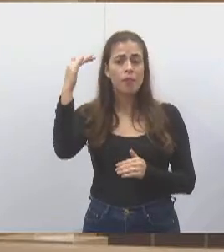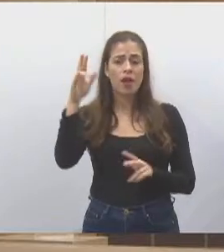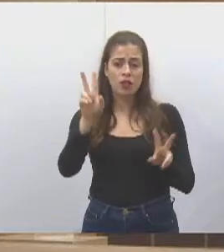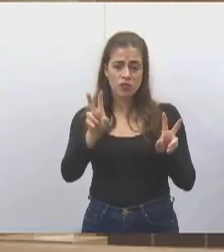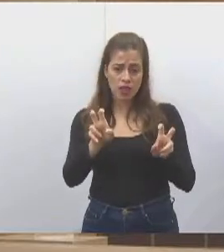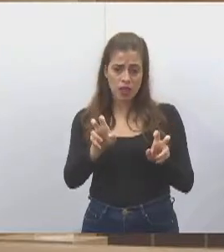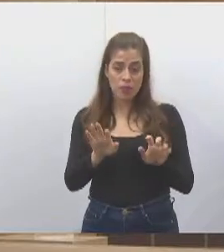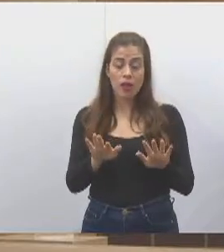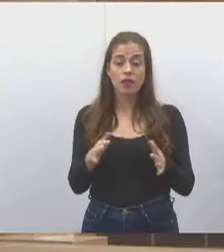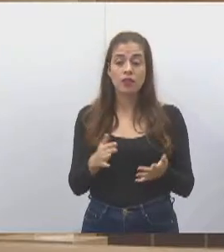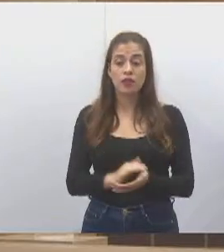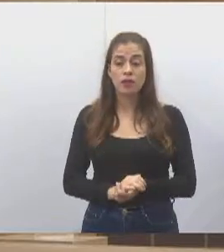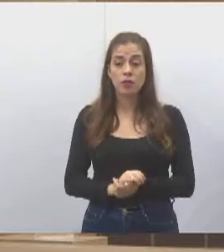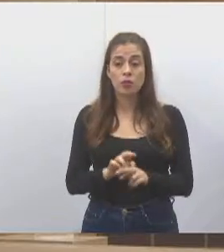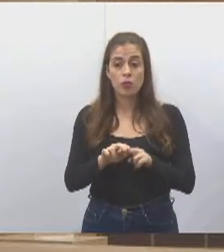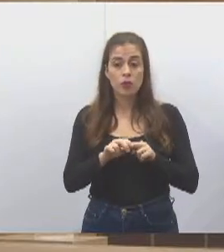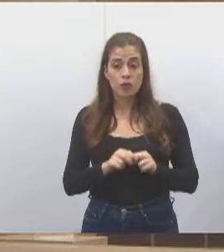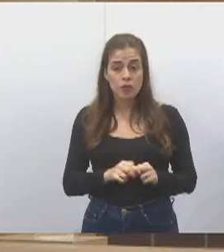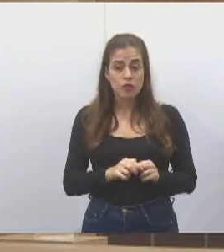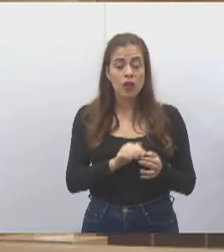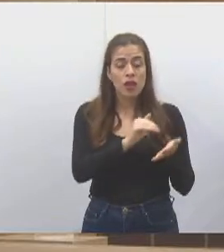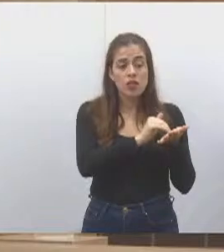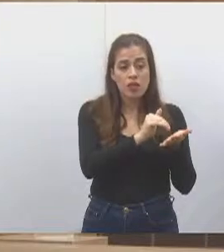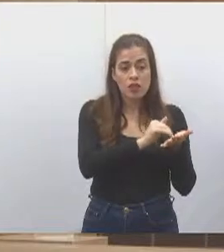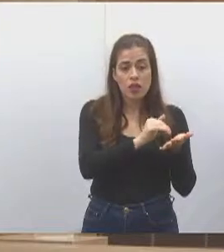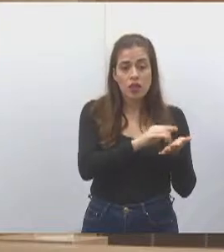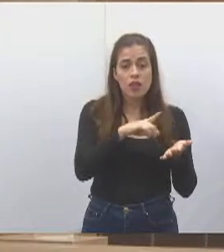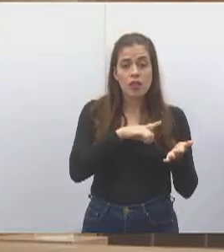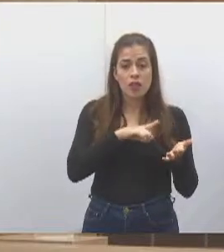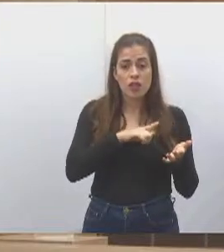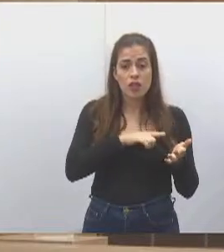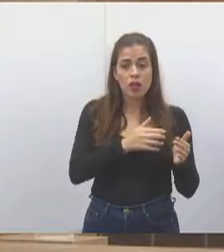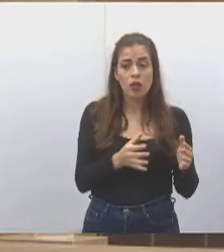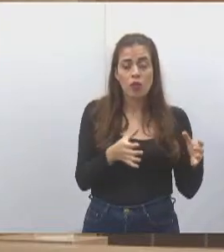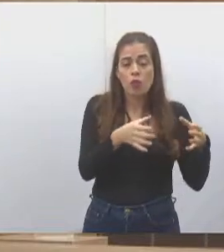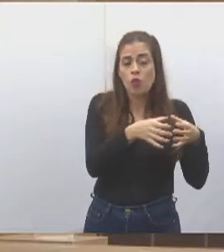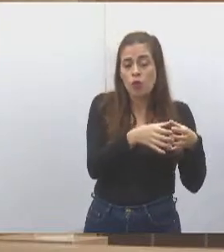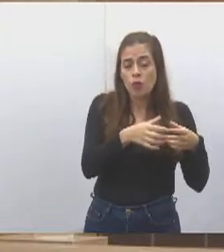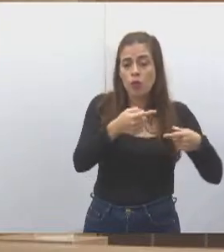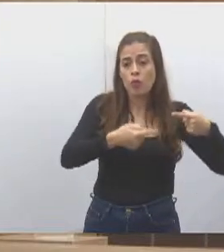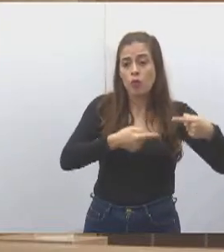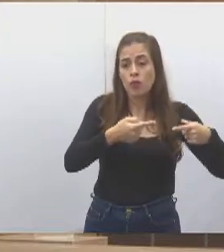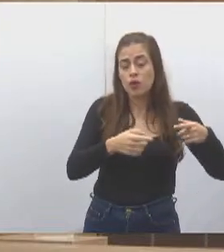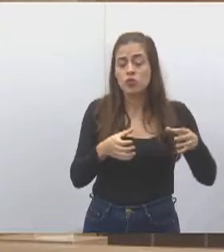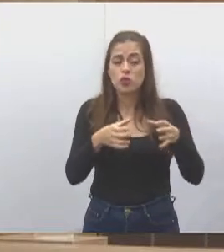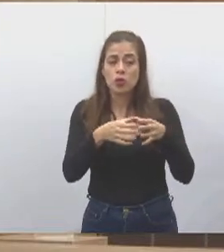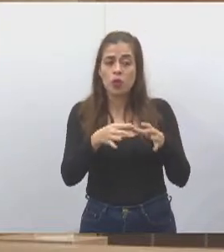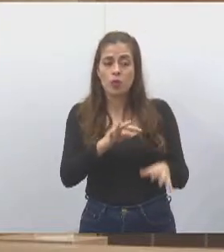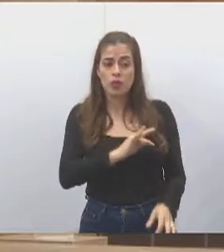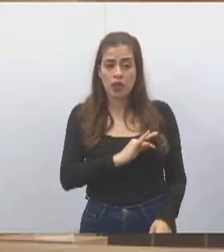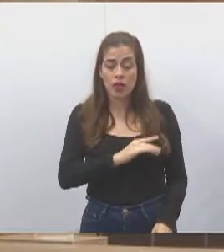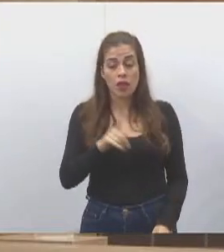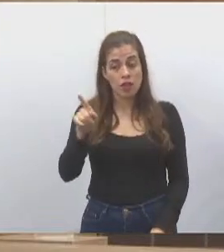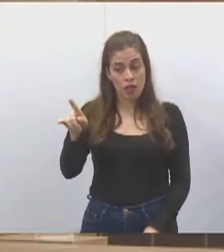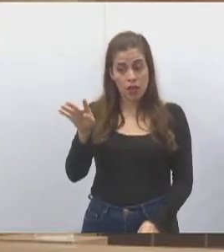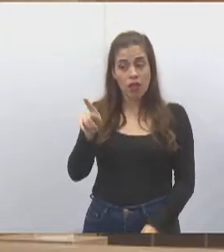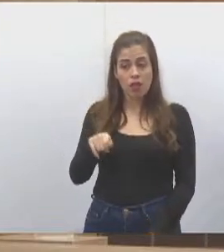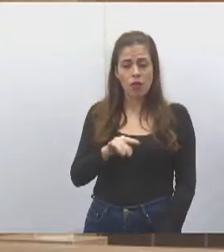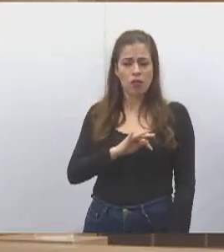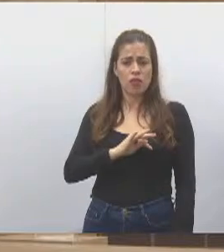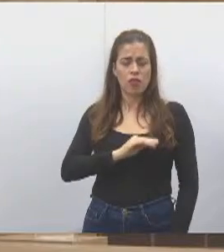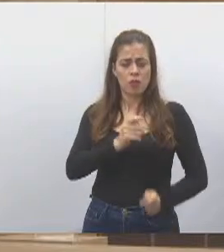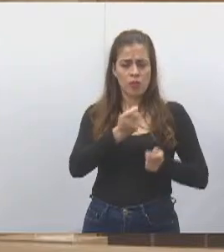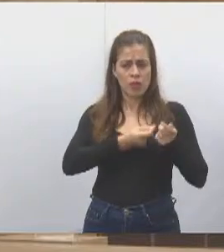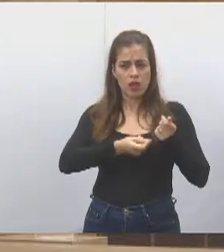assunto. E, para isso, cada secretaria tem seu corpo político e seu corpo técnico, né? E o Guilherme é o nosso técnico nessa área de planejamento econômico.